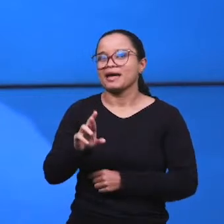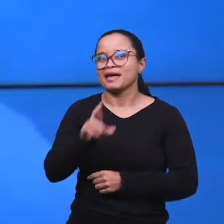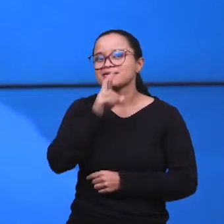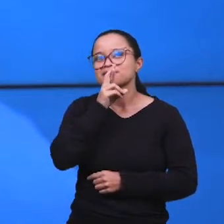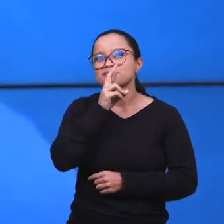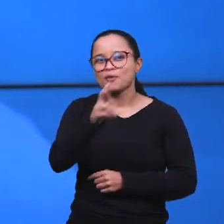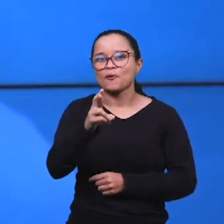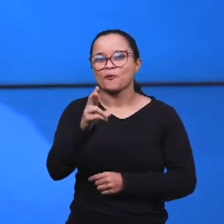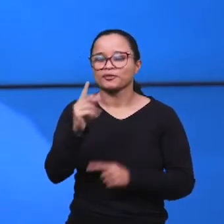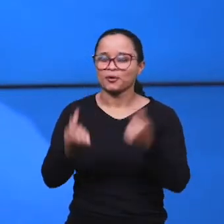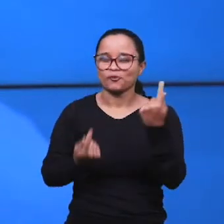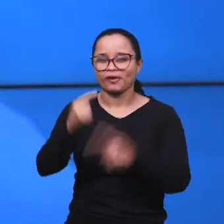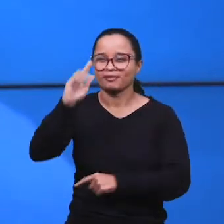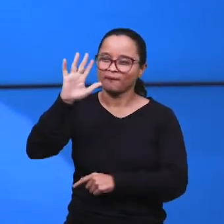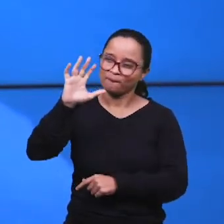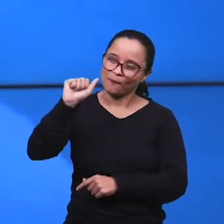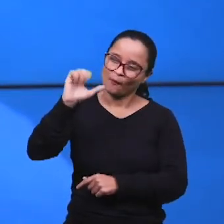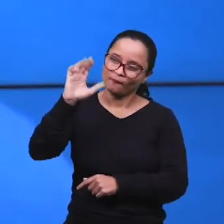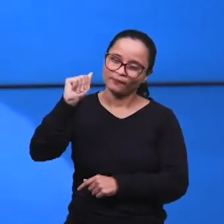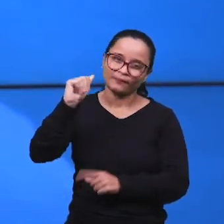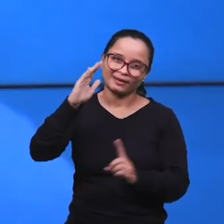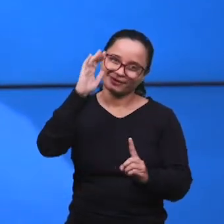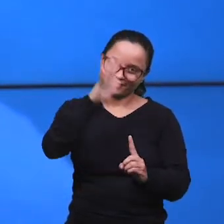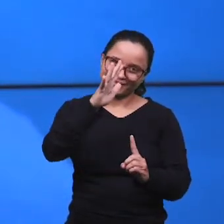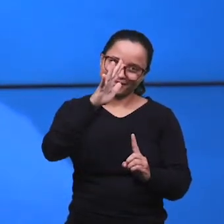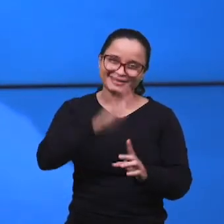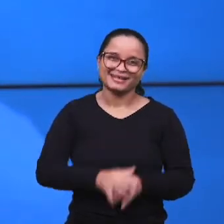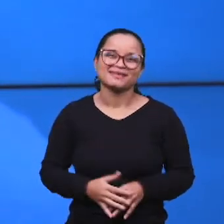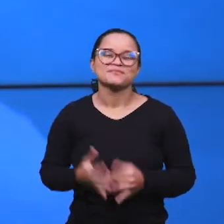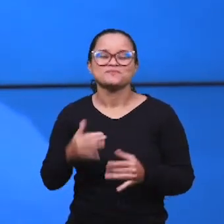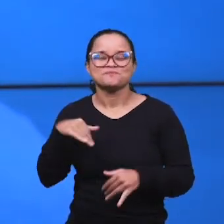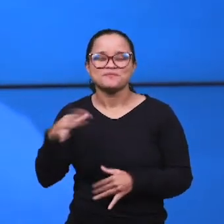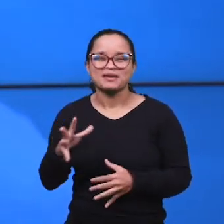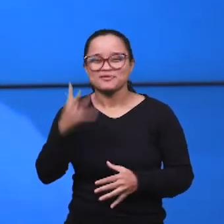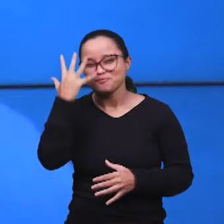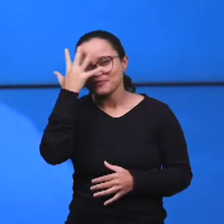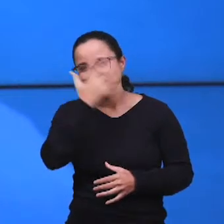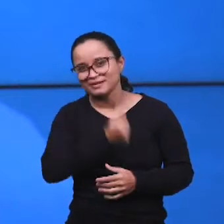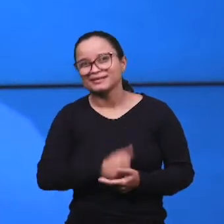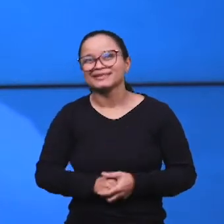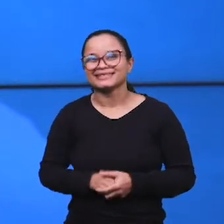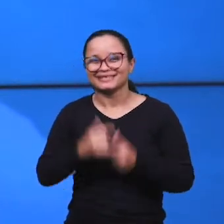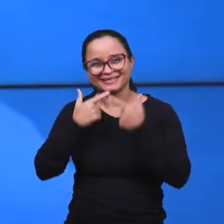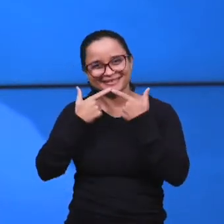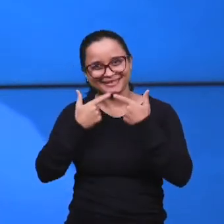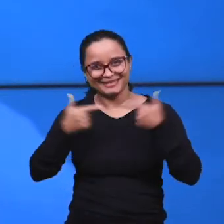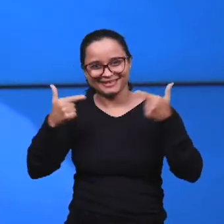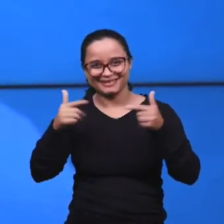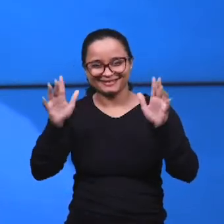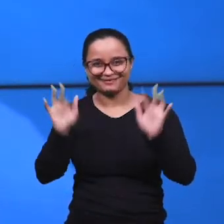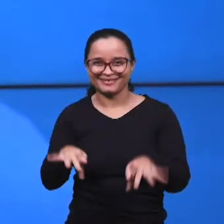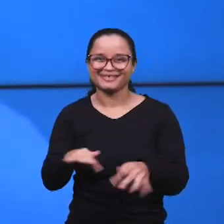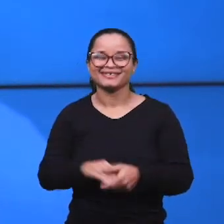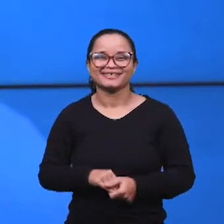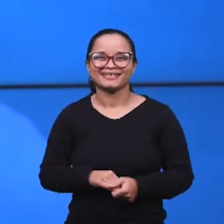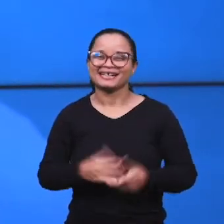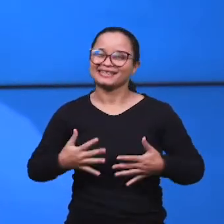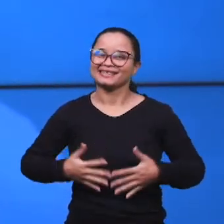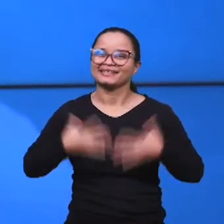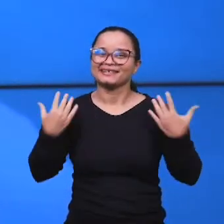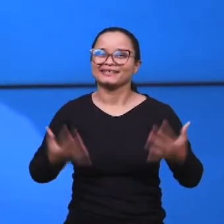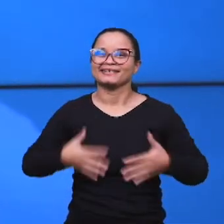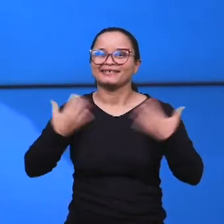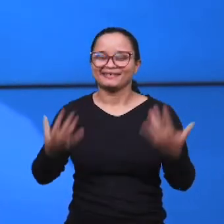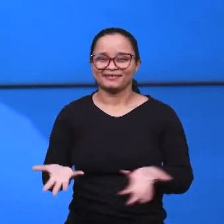foi dada nesse gesto com a sua mão. Foi muito maravilhoso. E mais bonito ainda, Elaine, foi o seu sorriso no final, com a